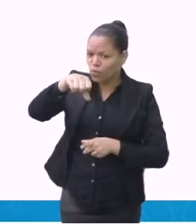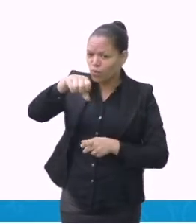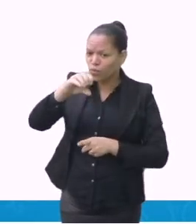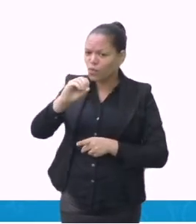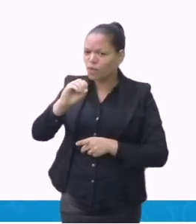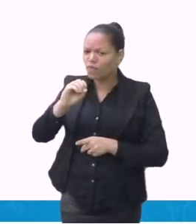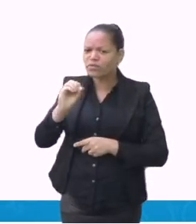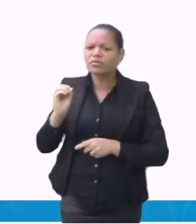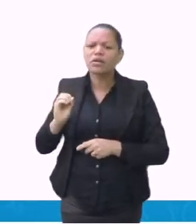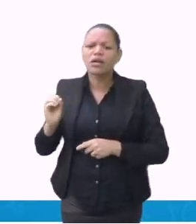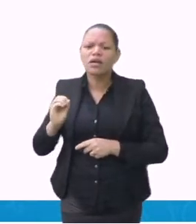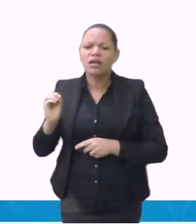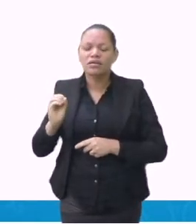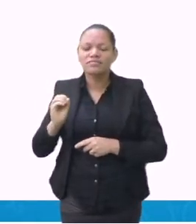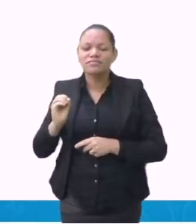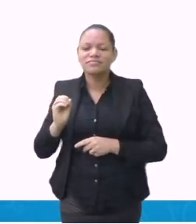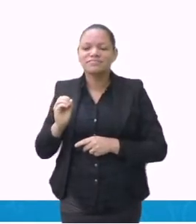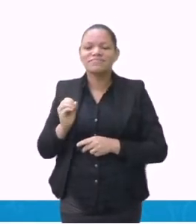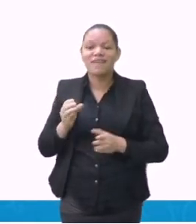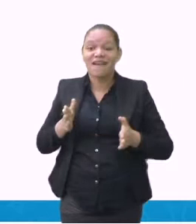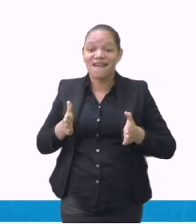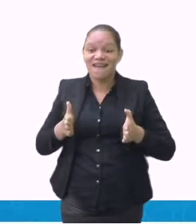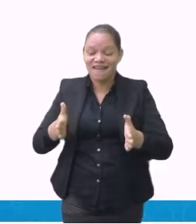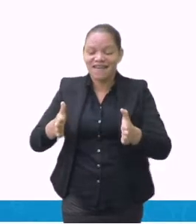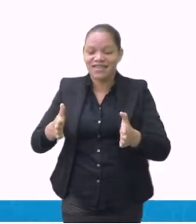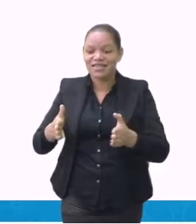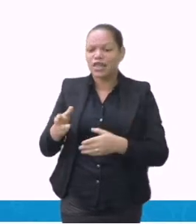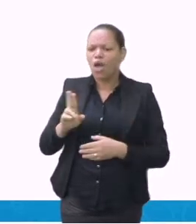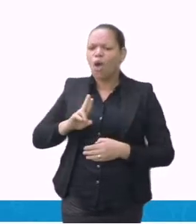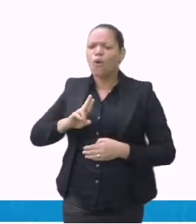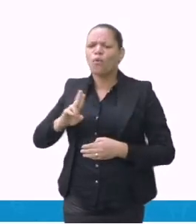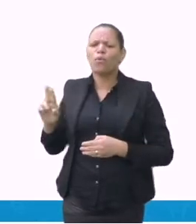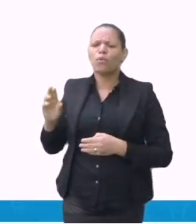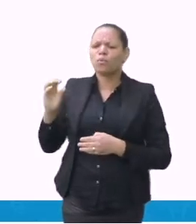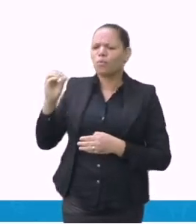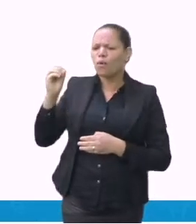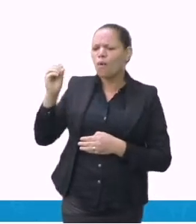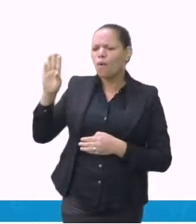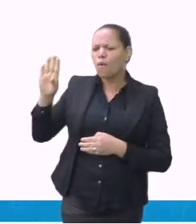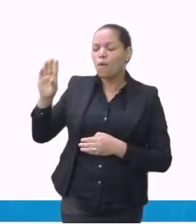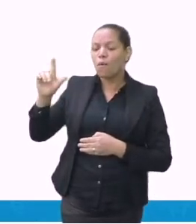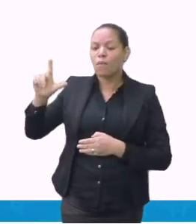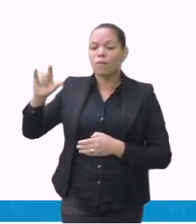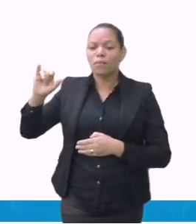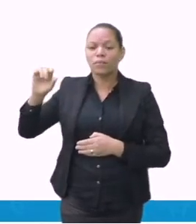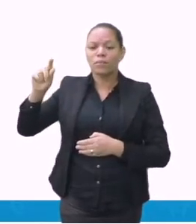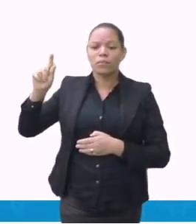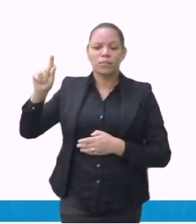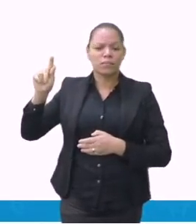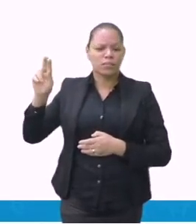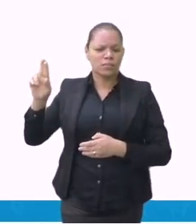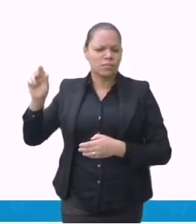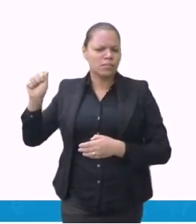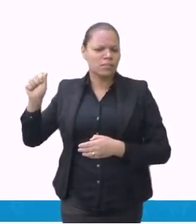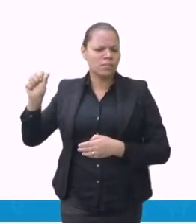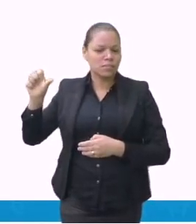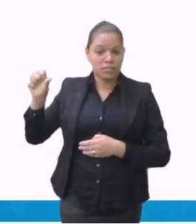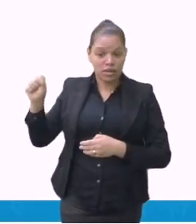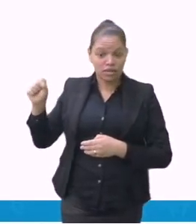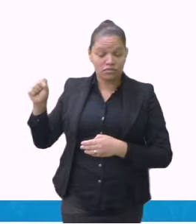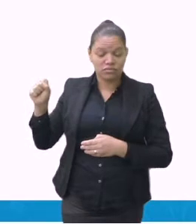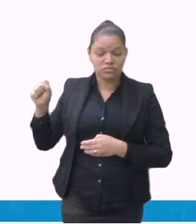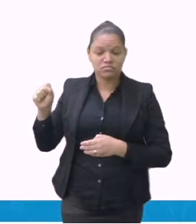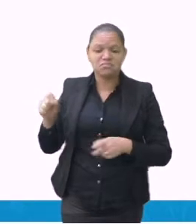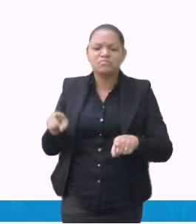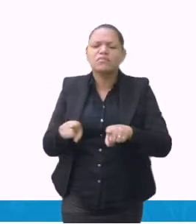retas oblíquas. E as retas que não possuem pontos em comum? Elas não vão se